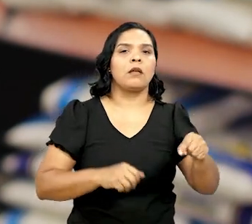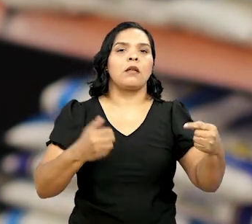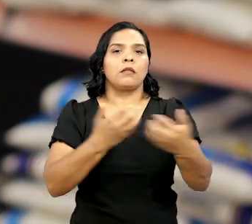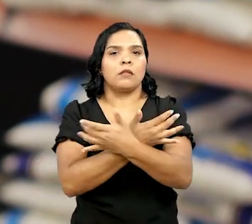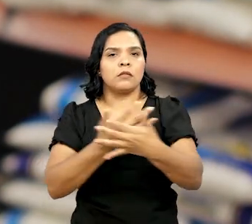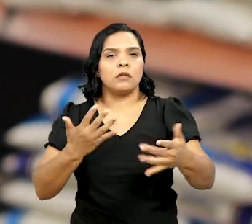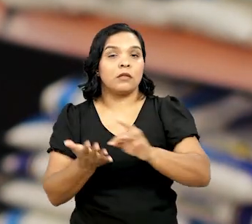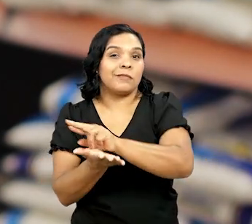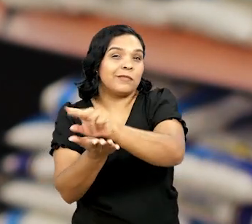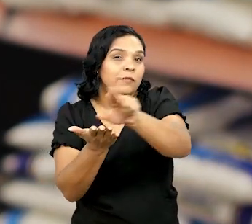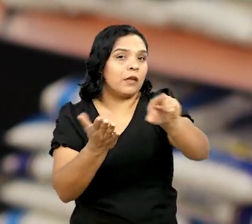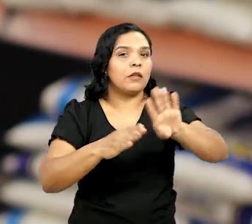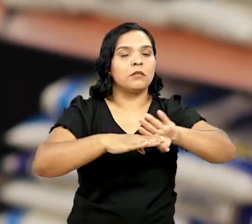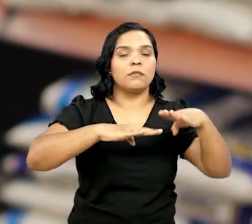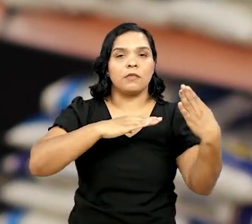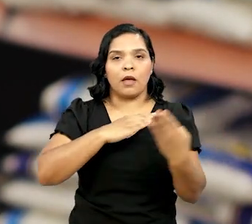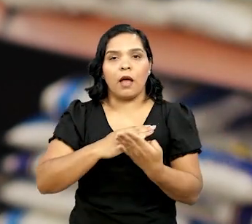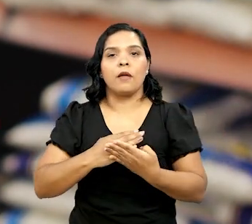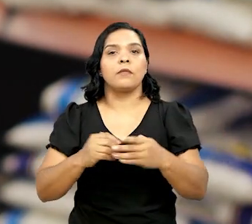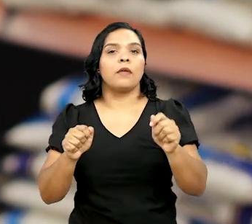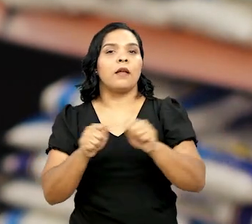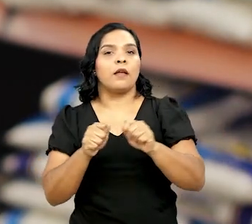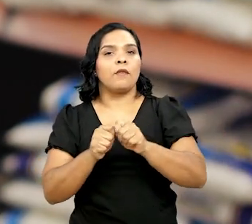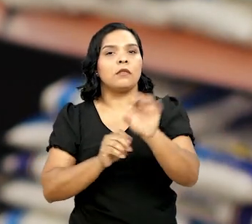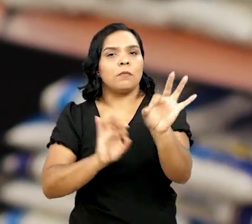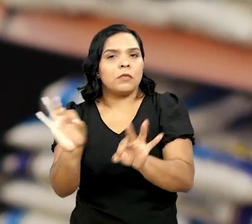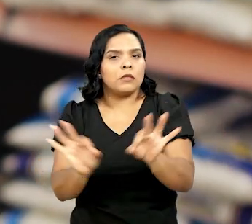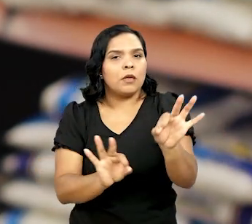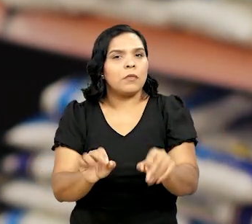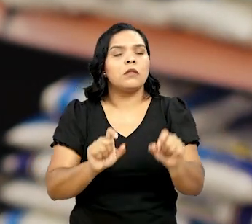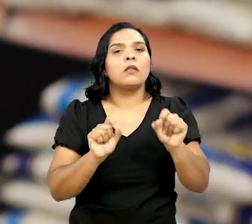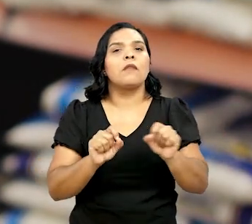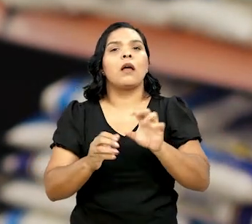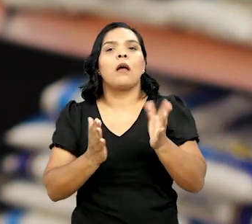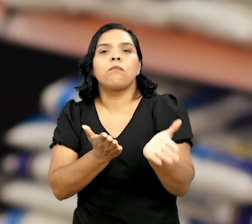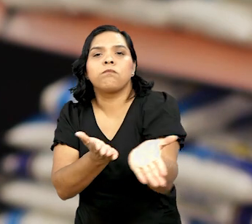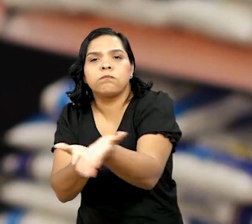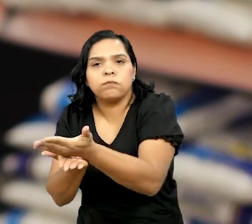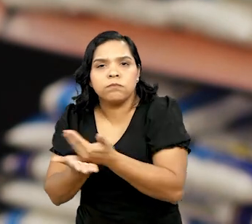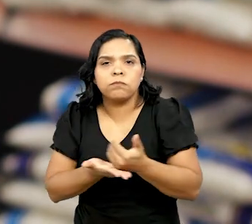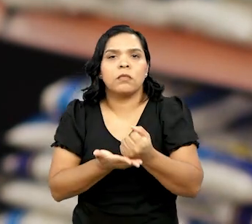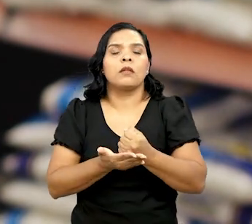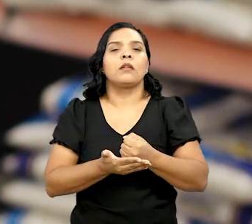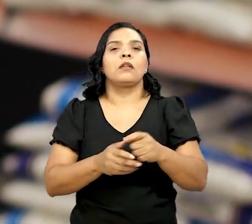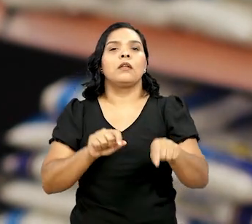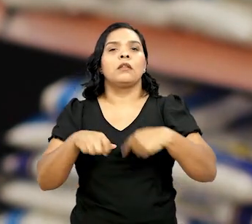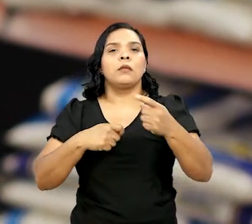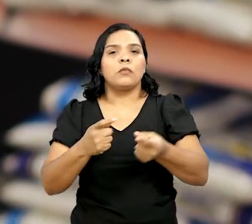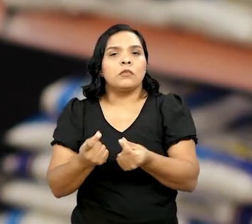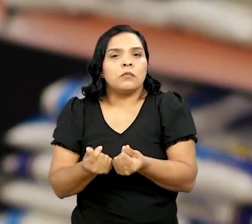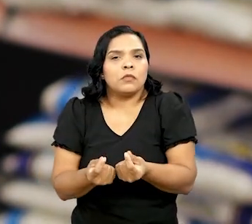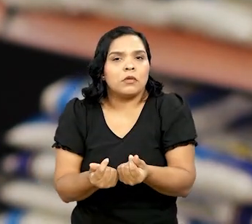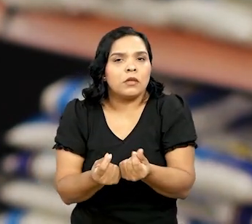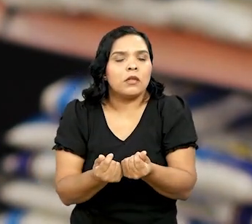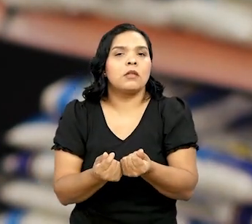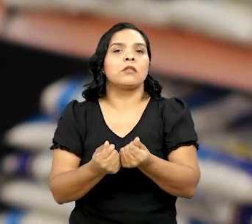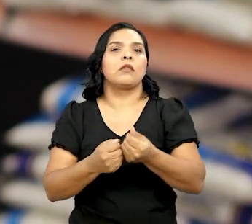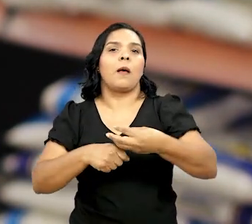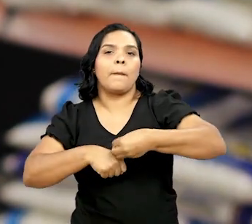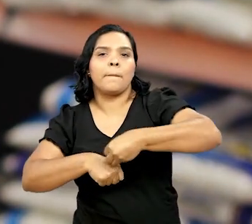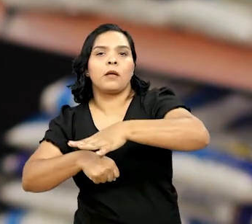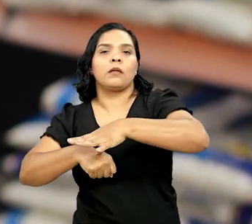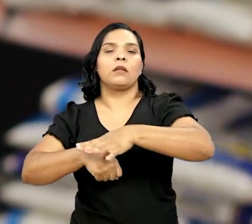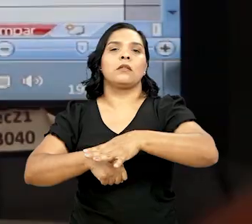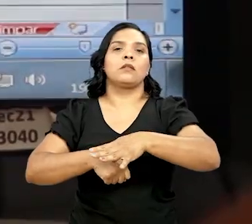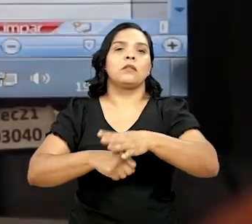cidade, diferentes bairros. Aí a gente faz o planejamento de quem vai fazer todas as coletas, a gente vem faz o preço, depois a gente passa os